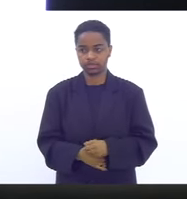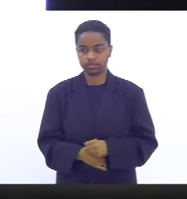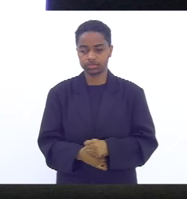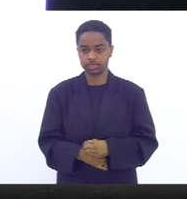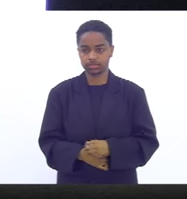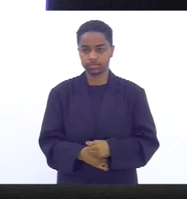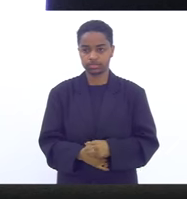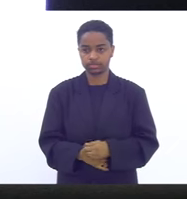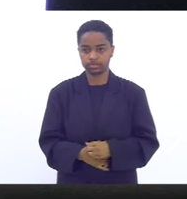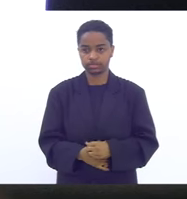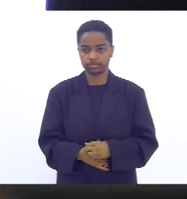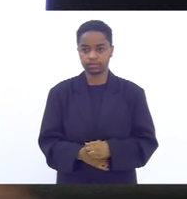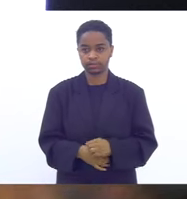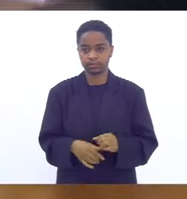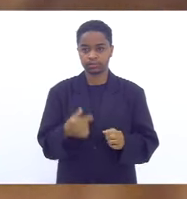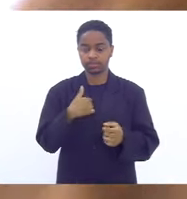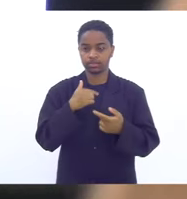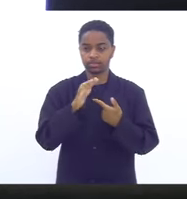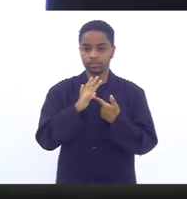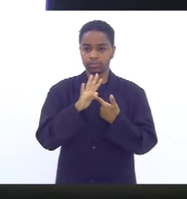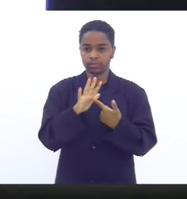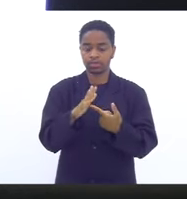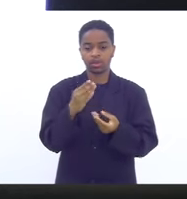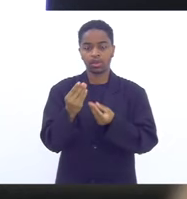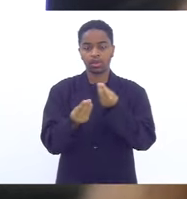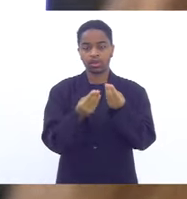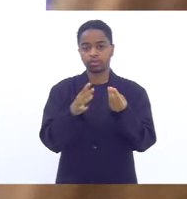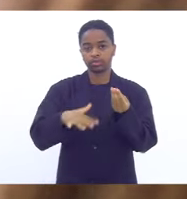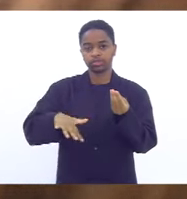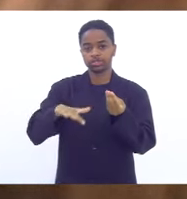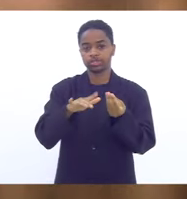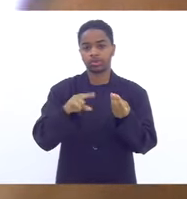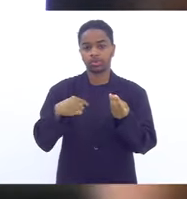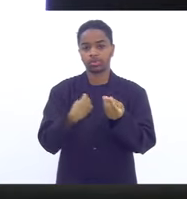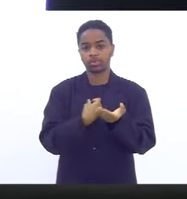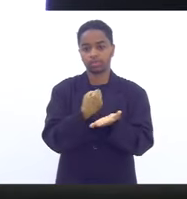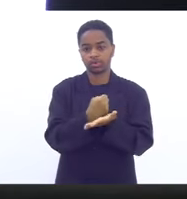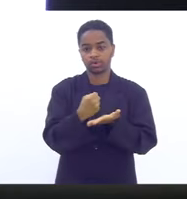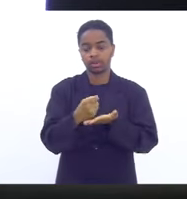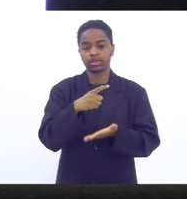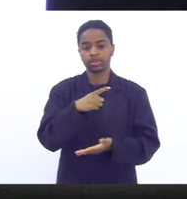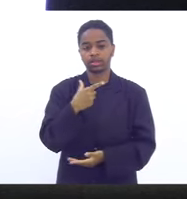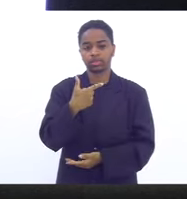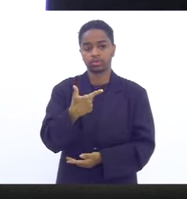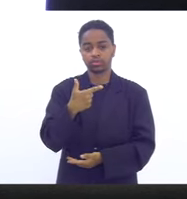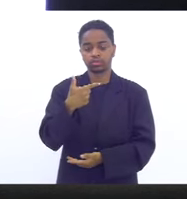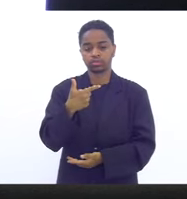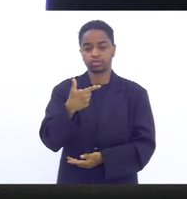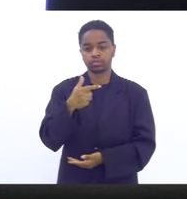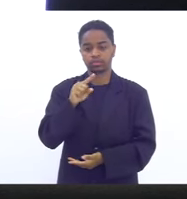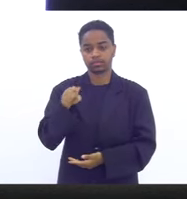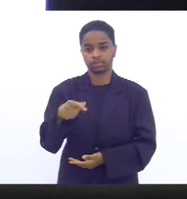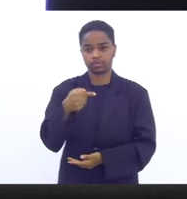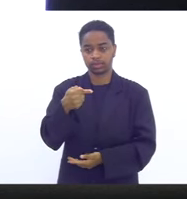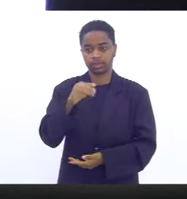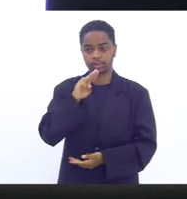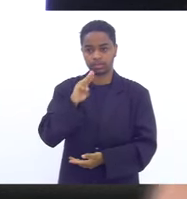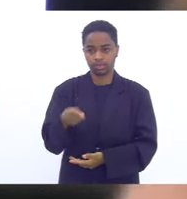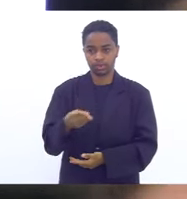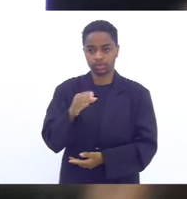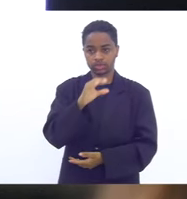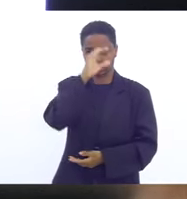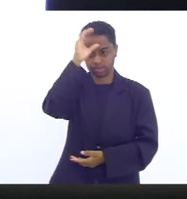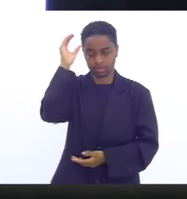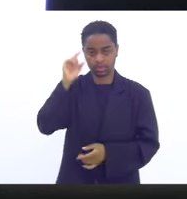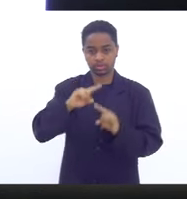Apresento uma visão geral da nossa concessão, que possui 2,7 milhões de clientes, sendo 90%